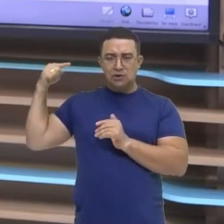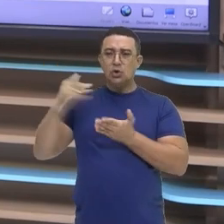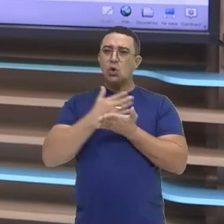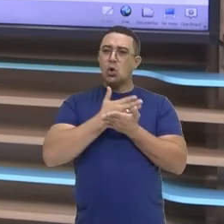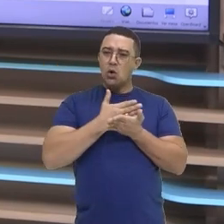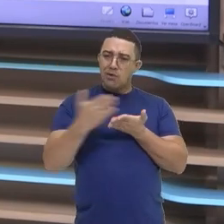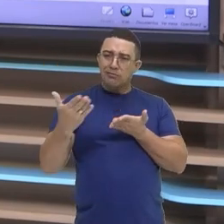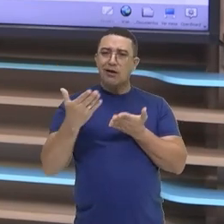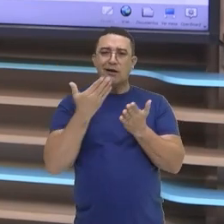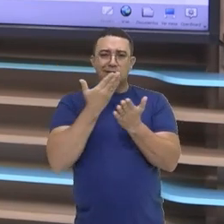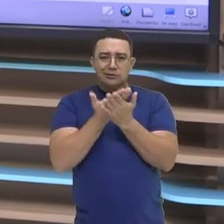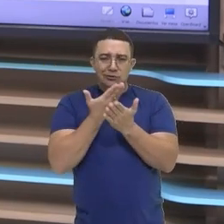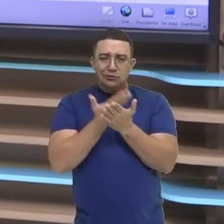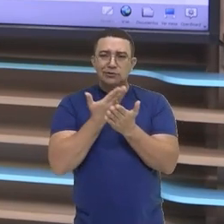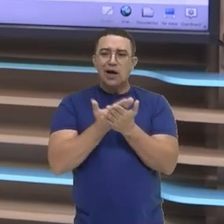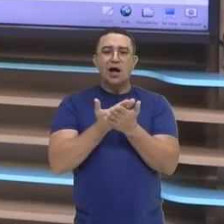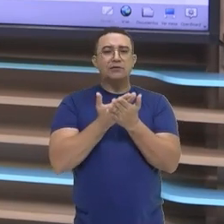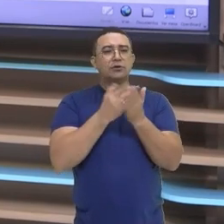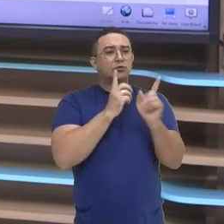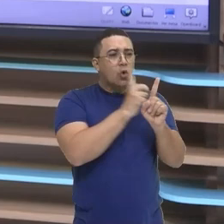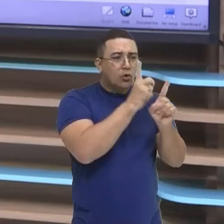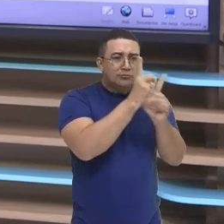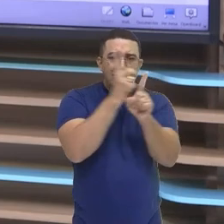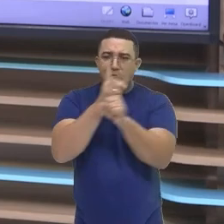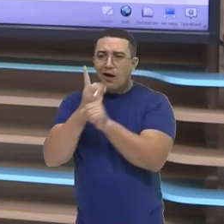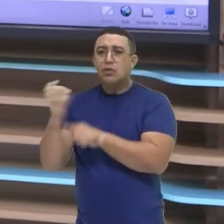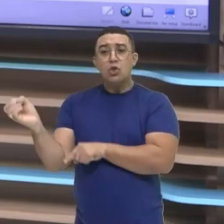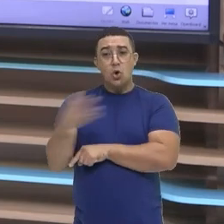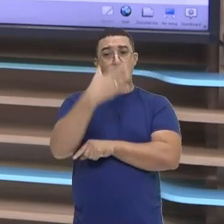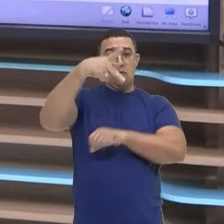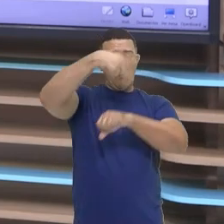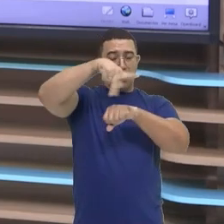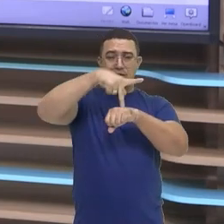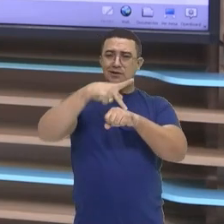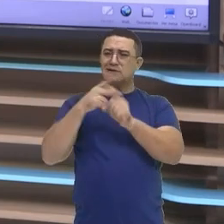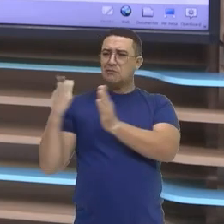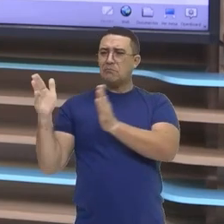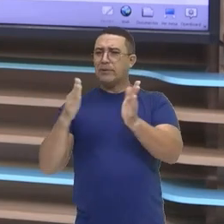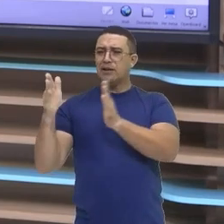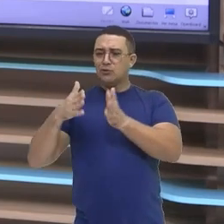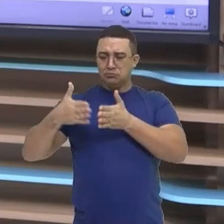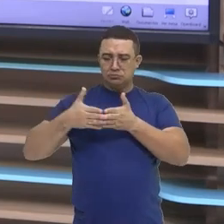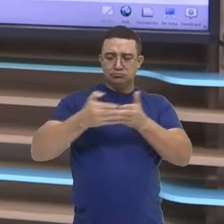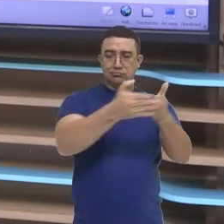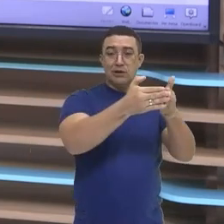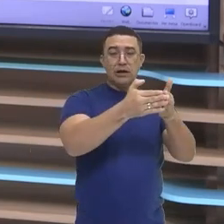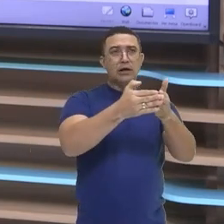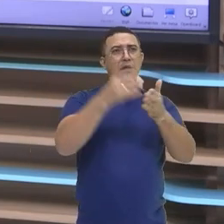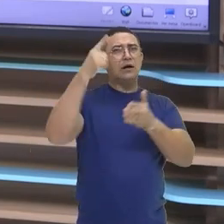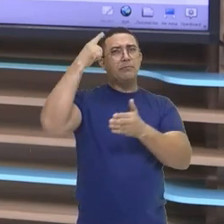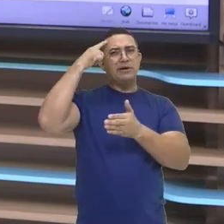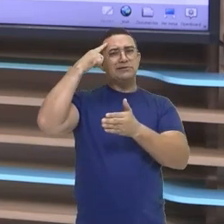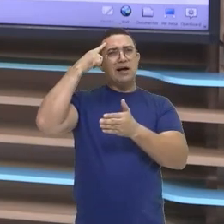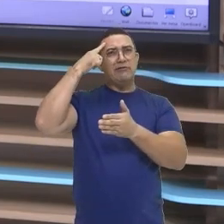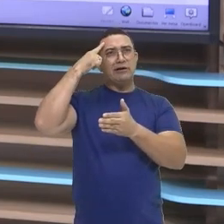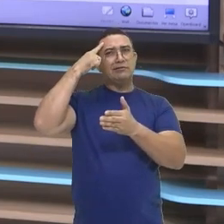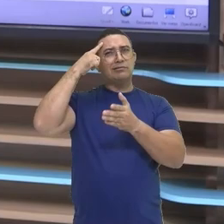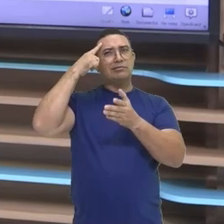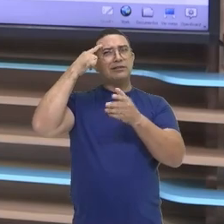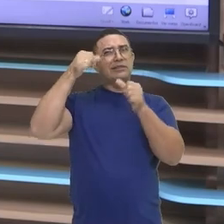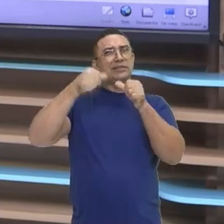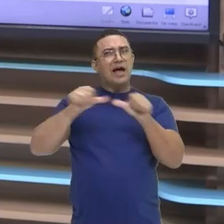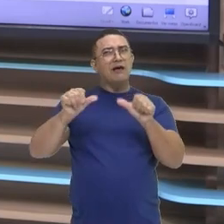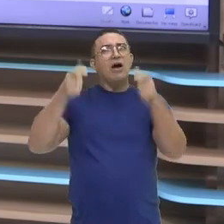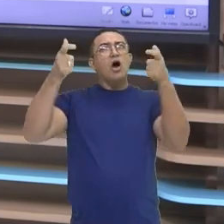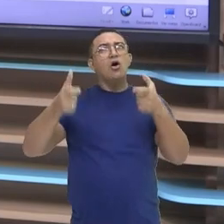a explorar novos países, no período da navegação marítima, então eles acreditavam que eles estavam ali no centro de tudo, né? E dali